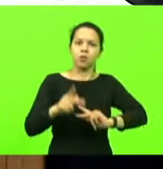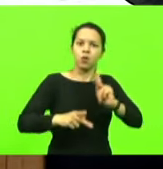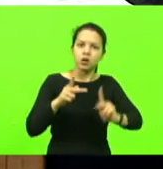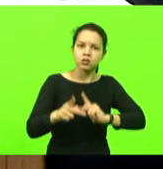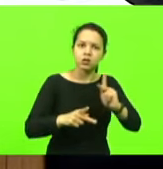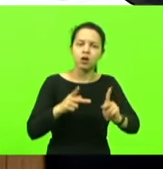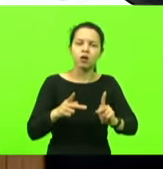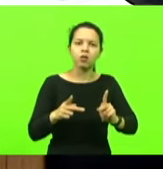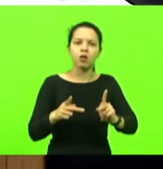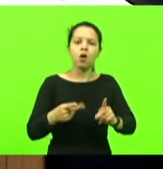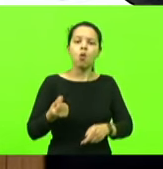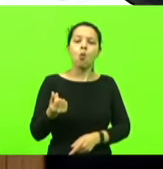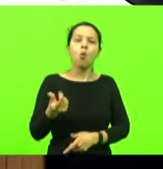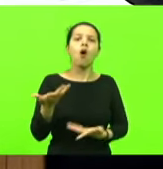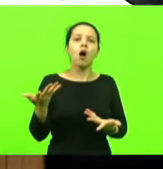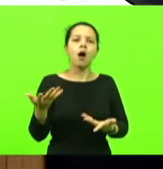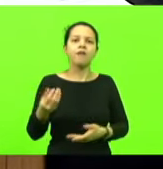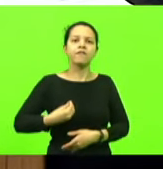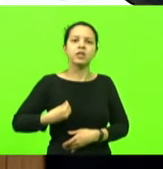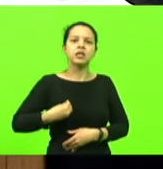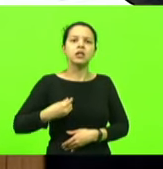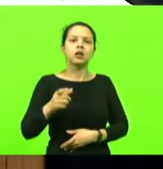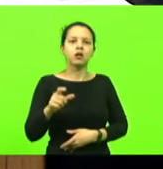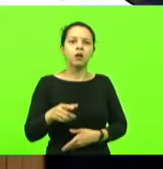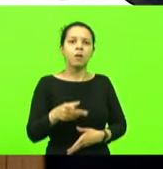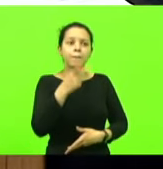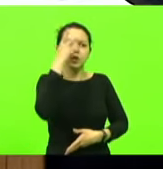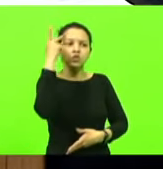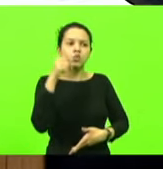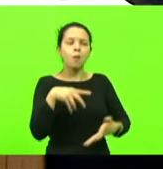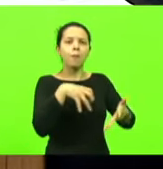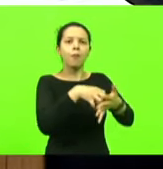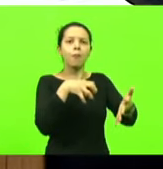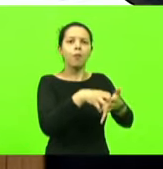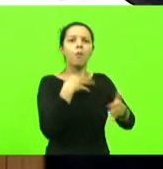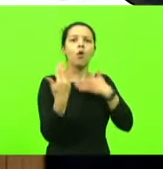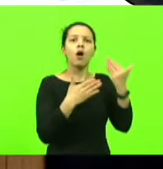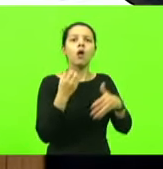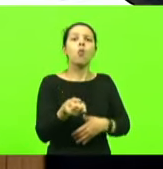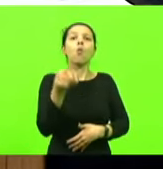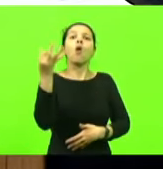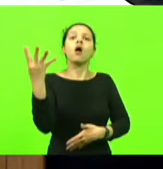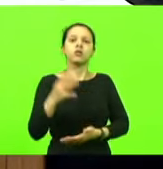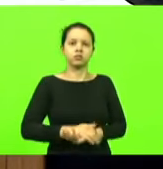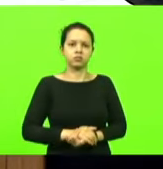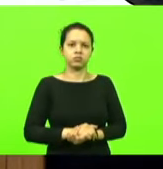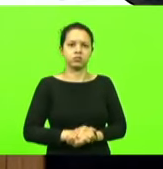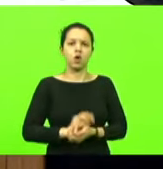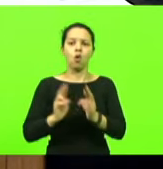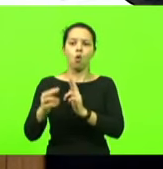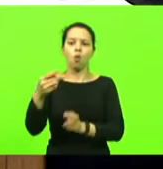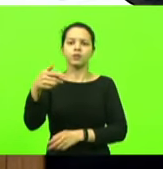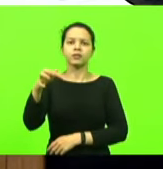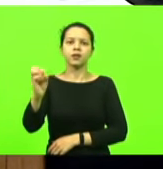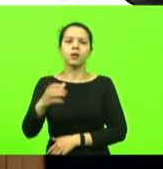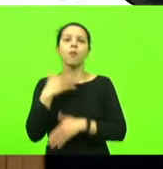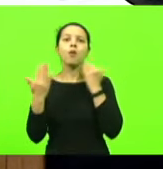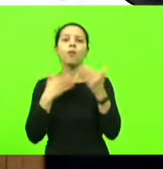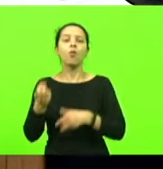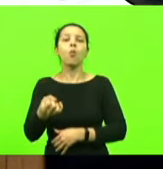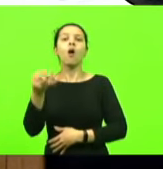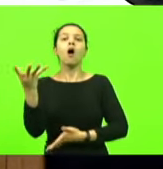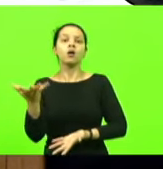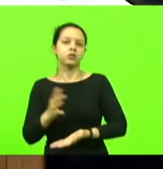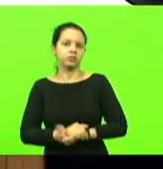custa uma vida? BR-280, quantas vidas foram perdidas? Na 470, quantas vidas perdidas? E nós ficarmos aqui, não,